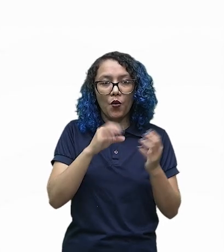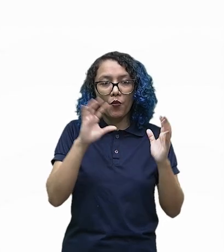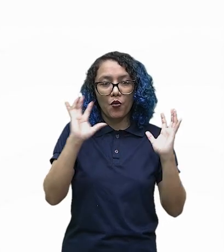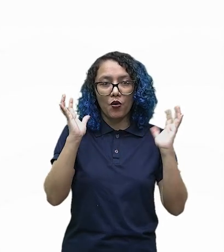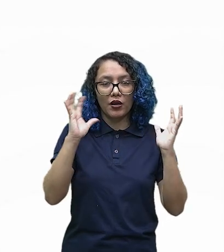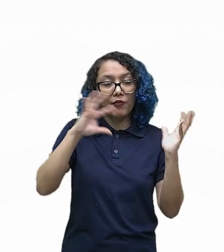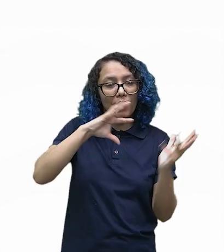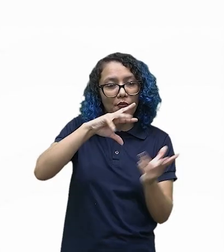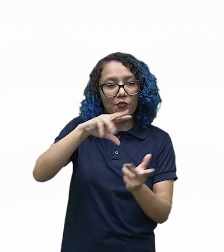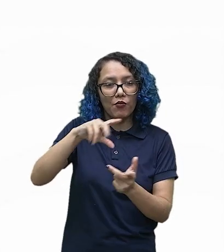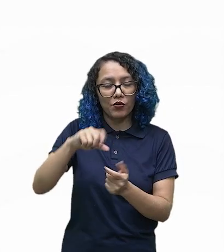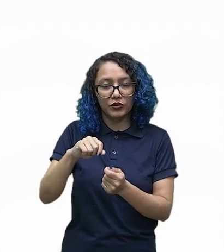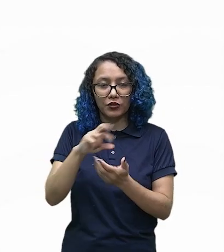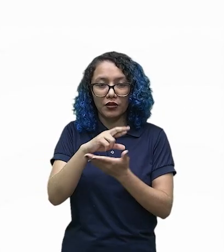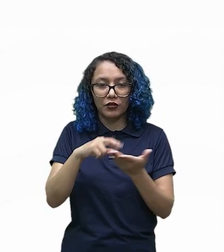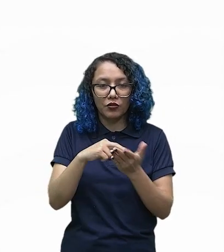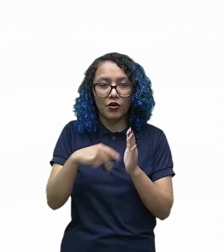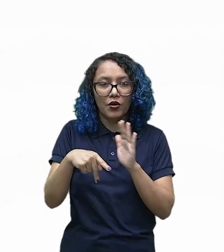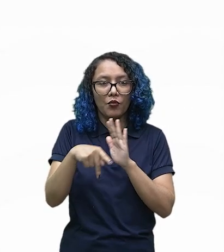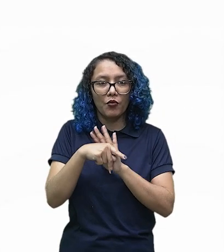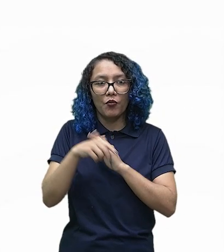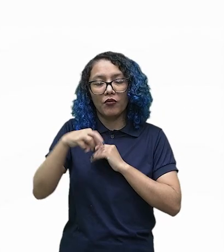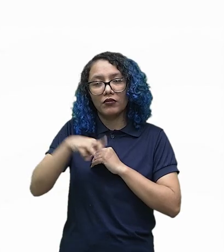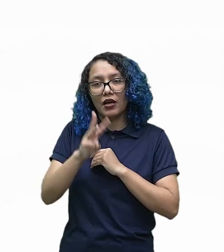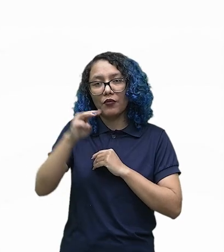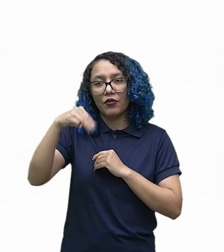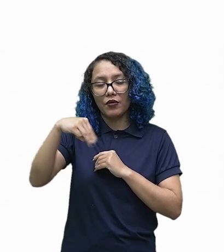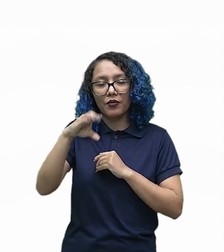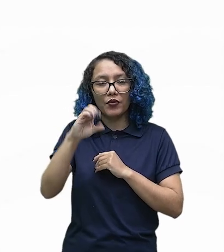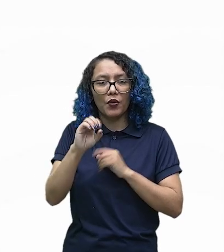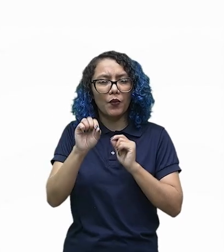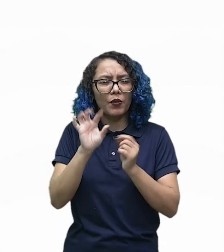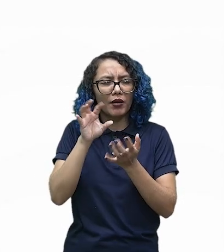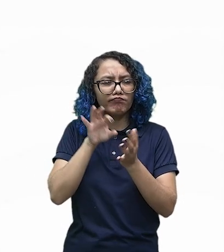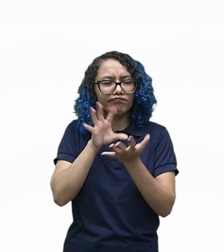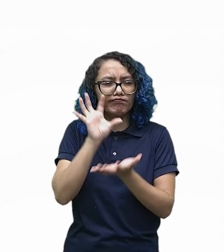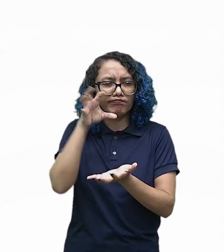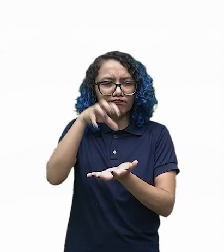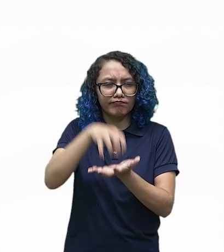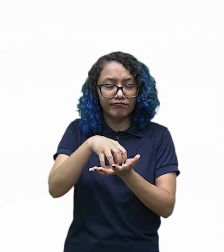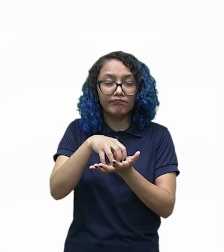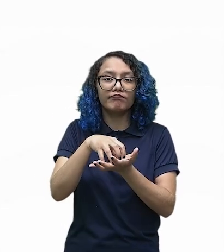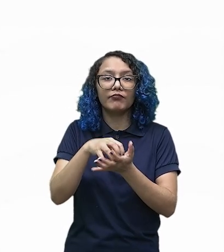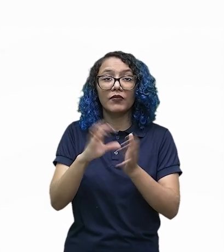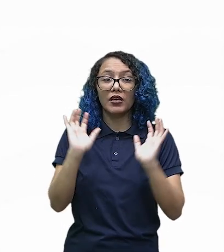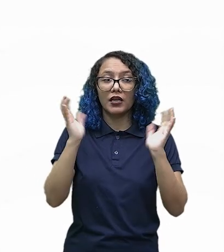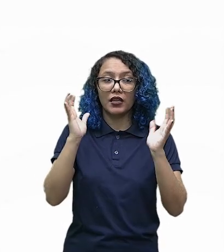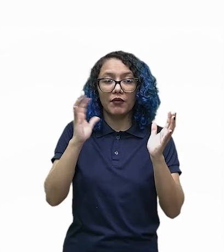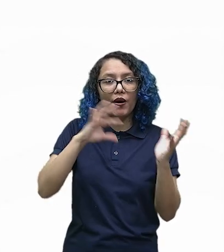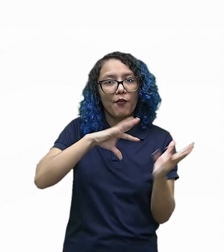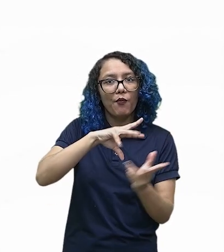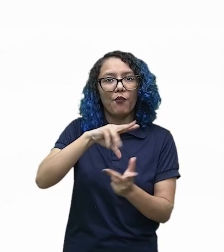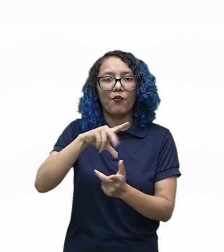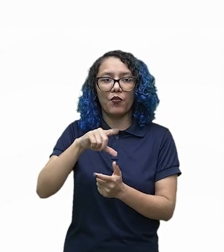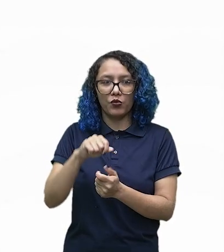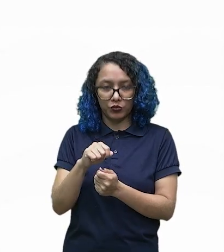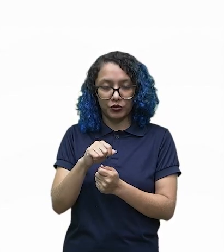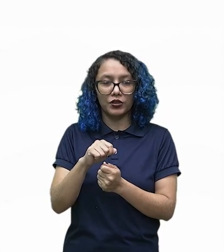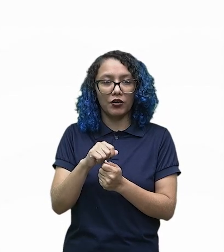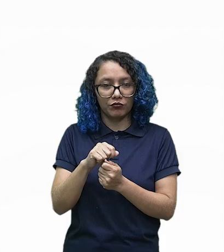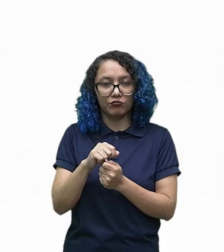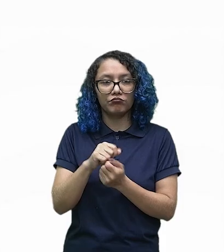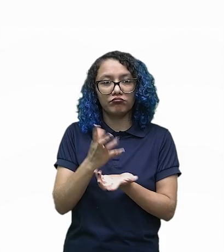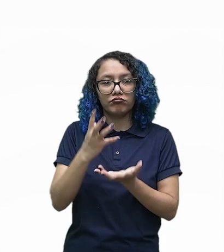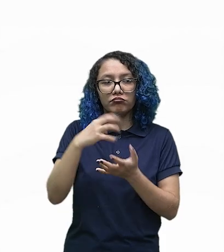e ele é um relatório feito pela WMO, que é a Organização Meteorológica Mundial. E é um relatório